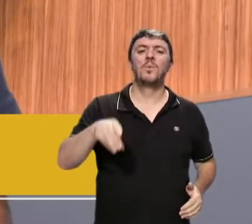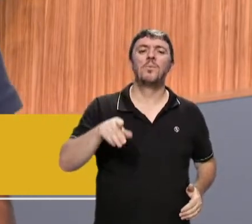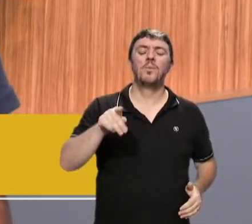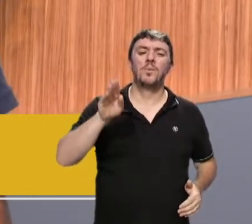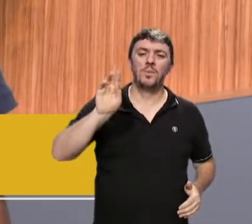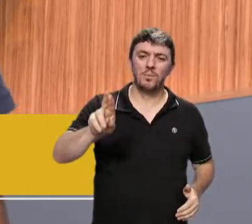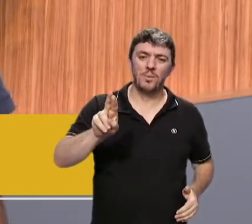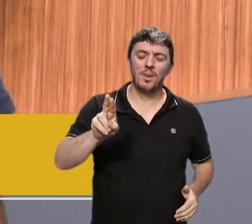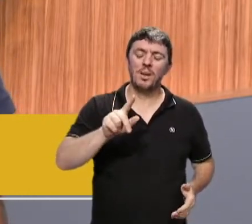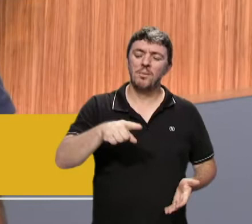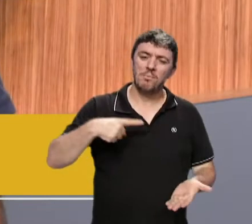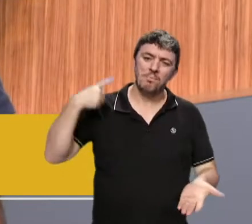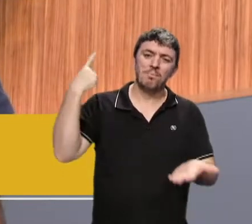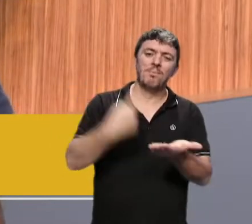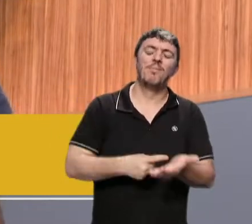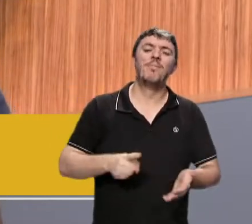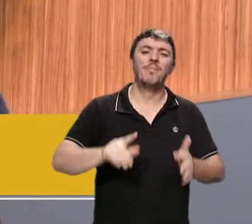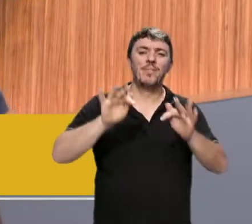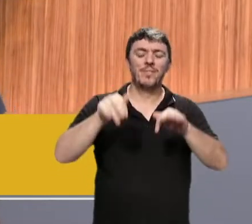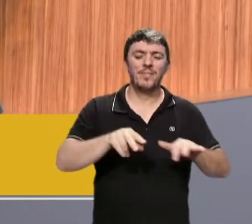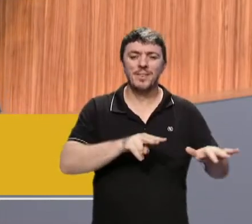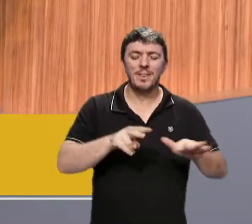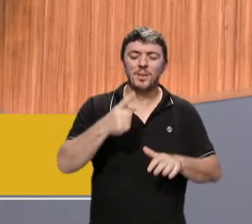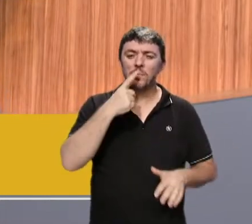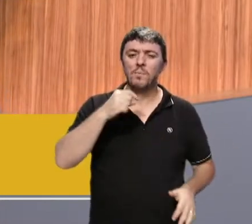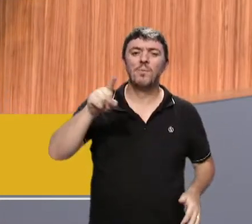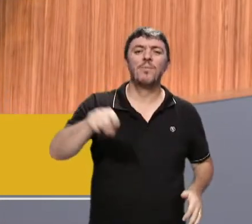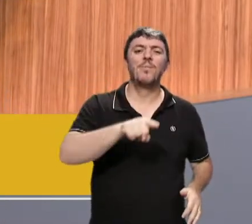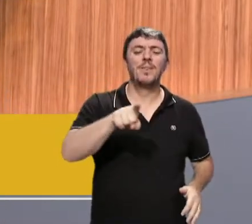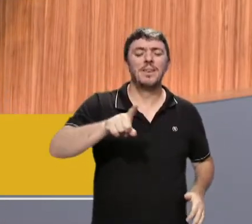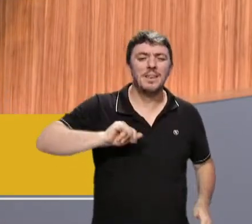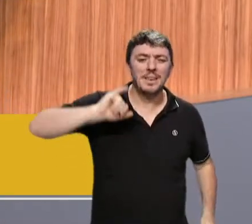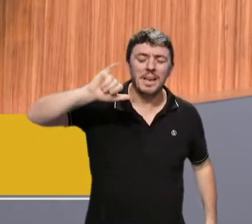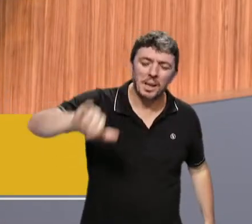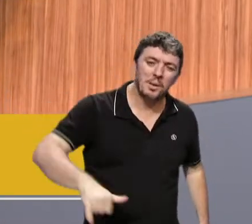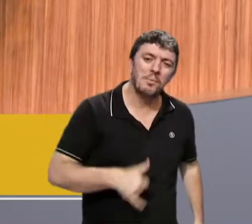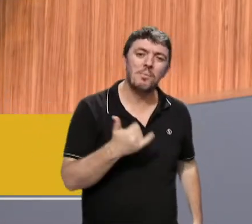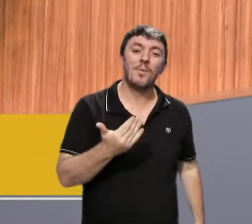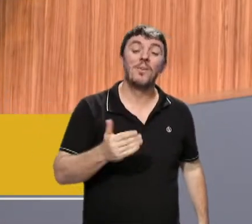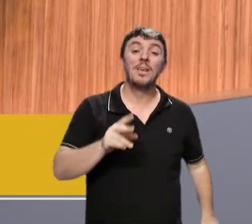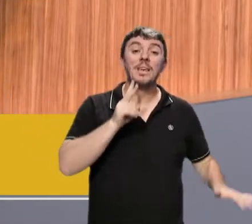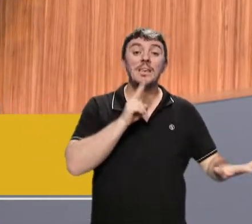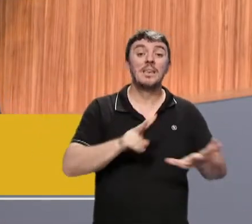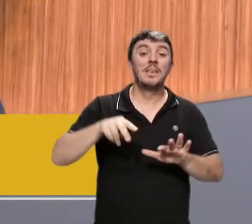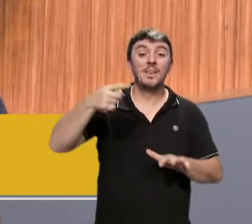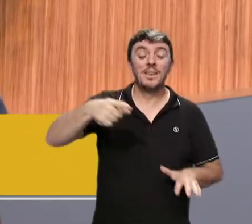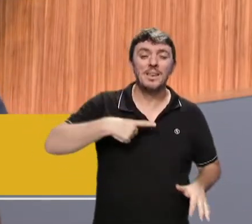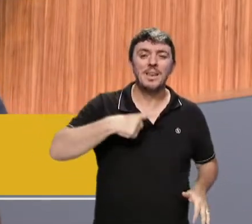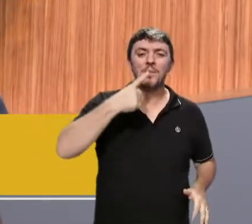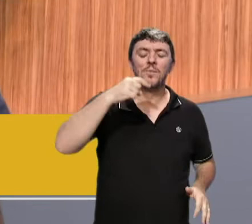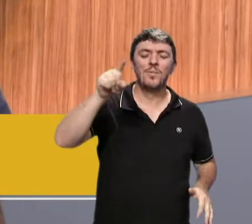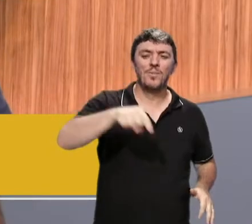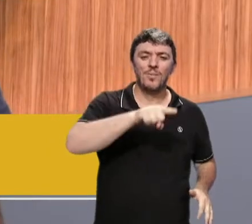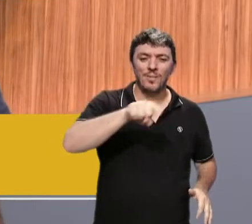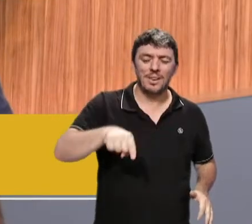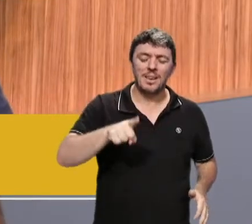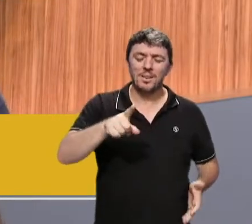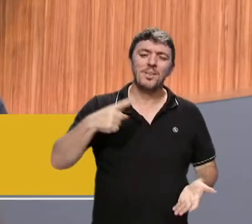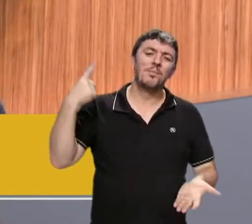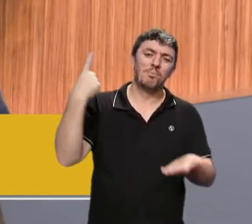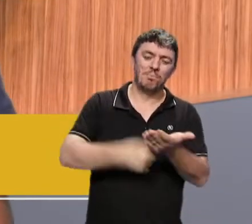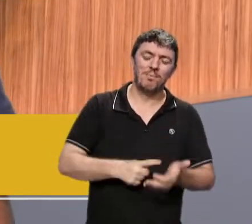mundodascriançasjundiaí.com.br, faz seu agendamento de fim de semana ou feriado e aproveita. Inclusive, semana que vem tem feriado, dia 15, já pode fazer seu agendamento, tá